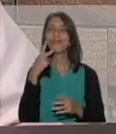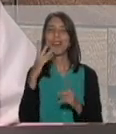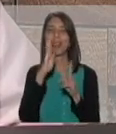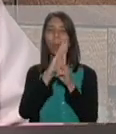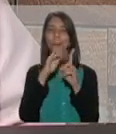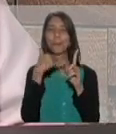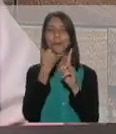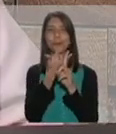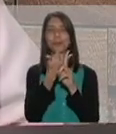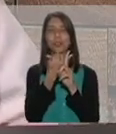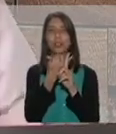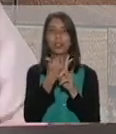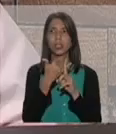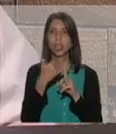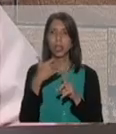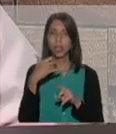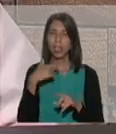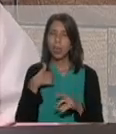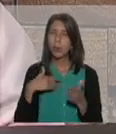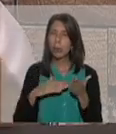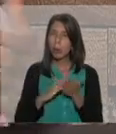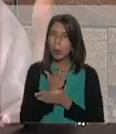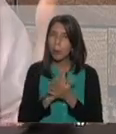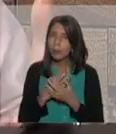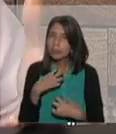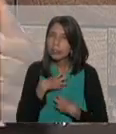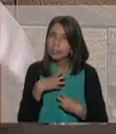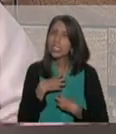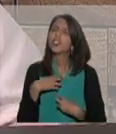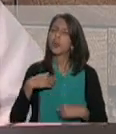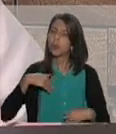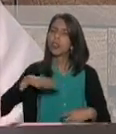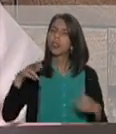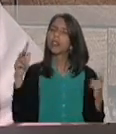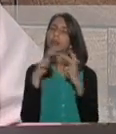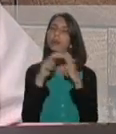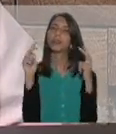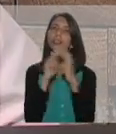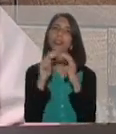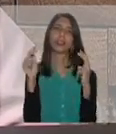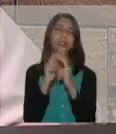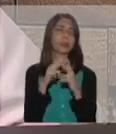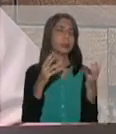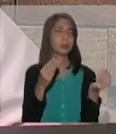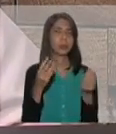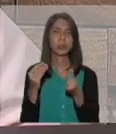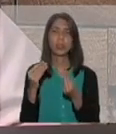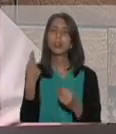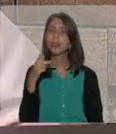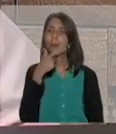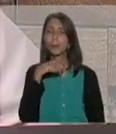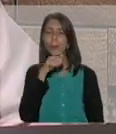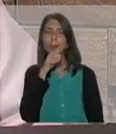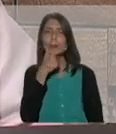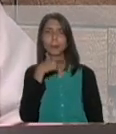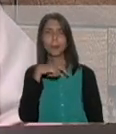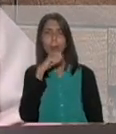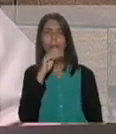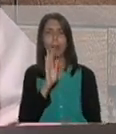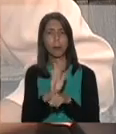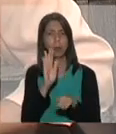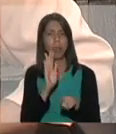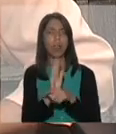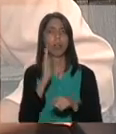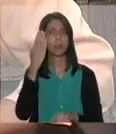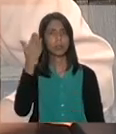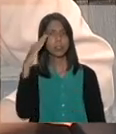não tolerar bullying, que hoje como chama bullying. Quando realmente me incomodavam, eu partia para a briga. Briguei muito. Seus